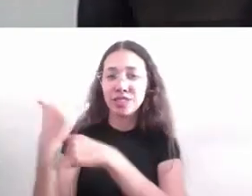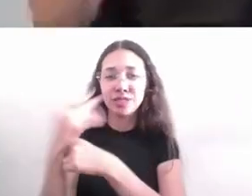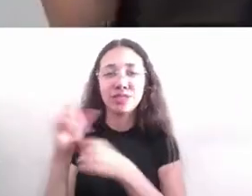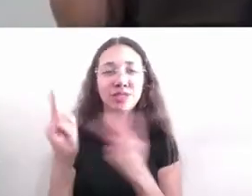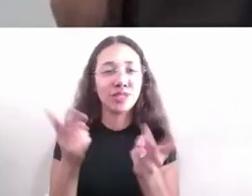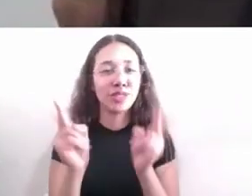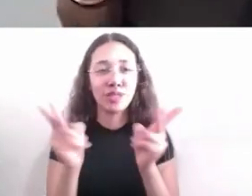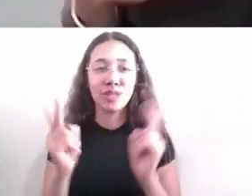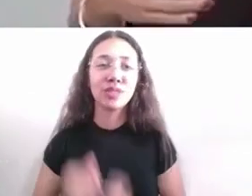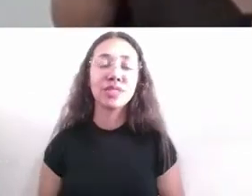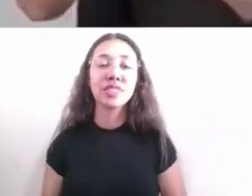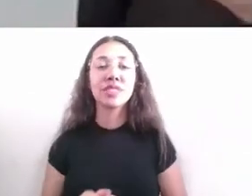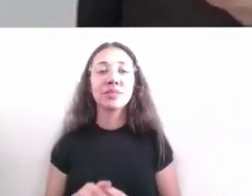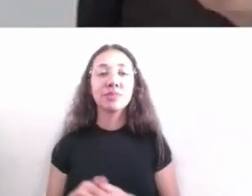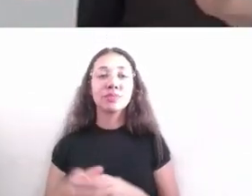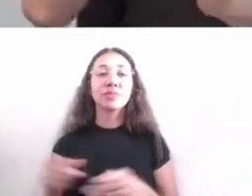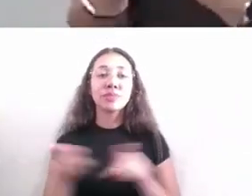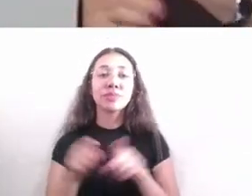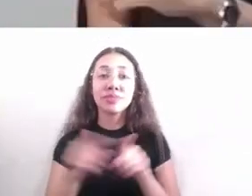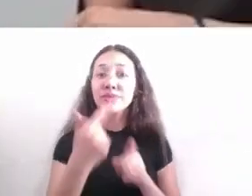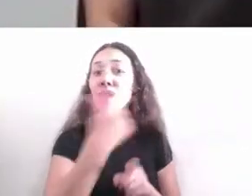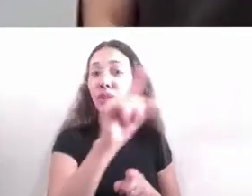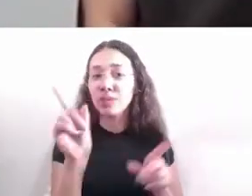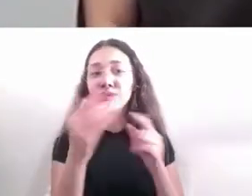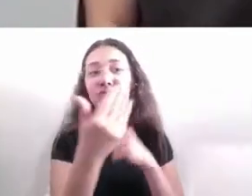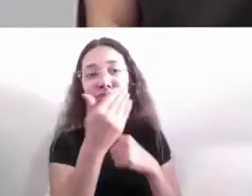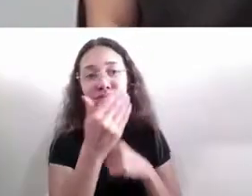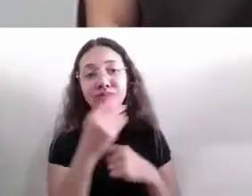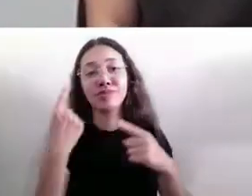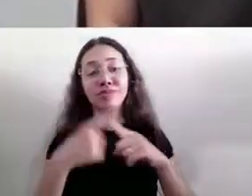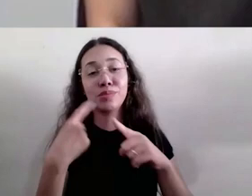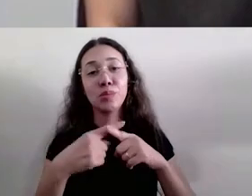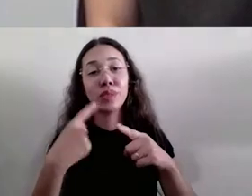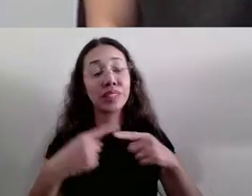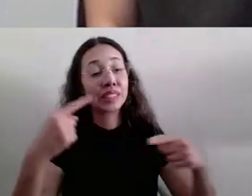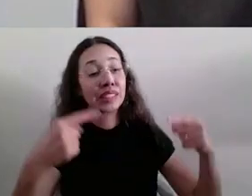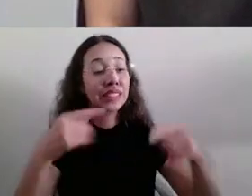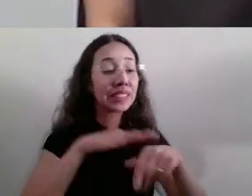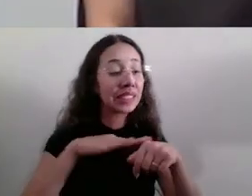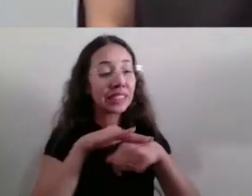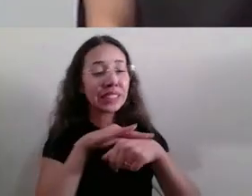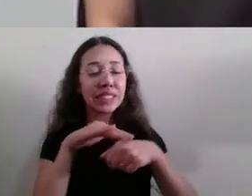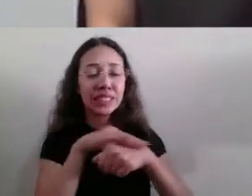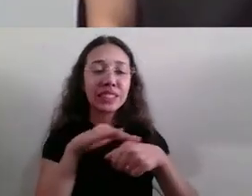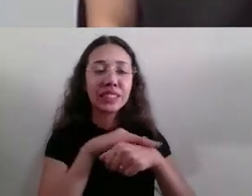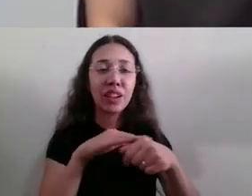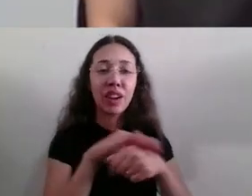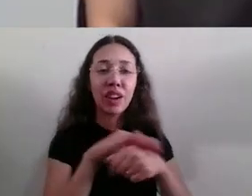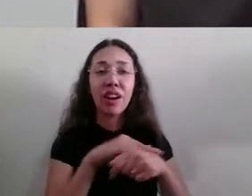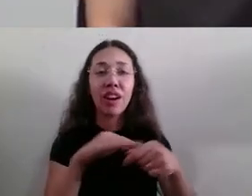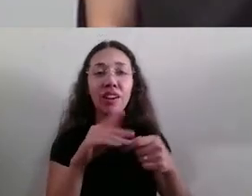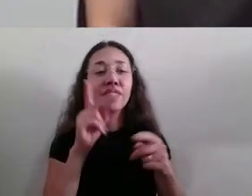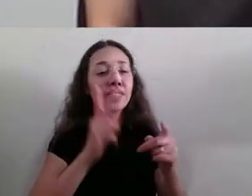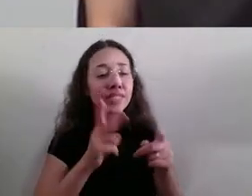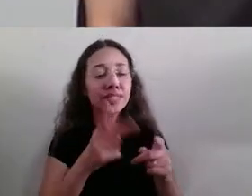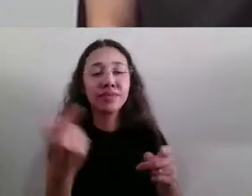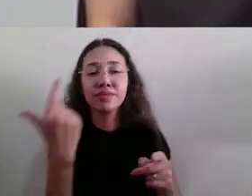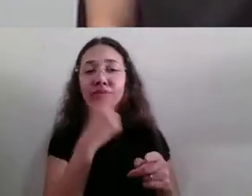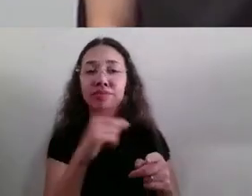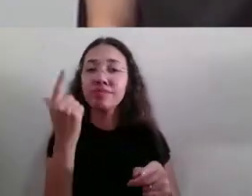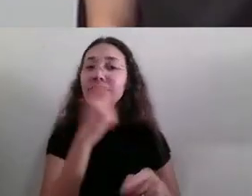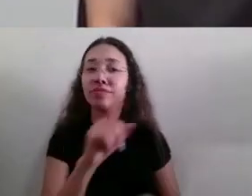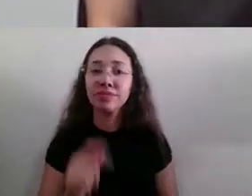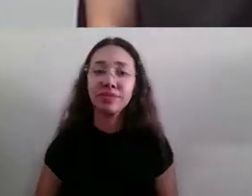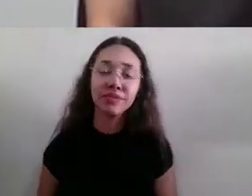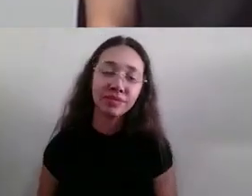com os procuradores, com os magistrados, para que nós pudéssemos realizar todas as audiências a contento. E